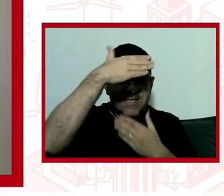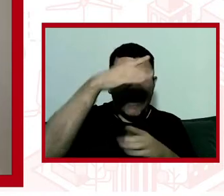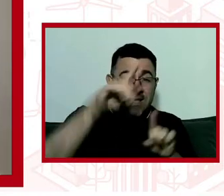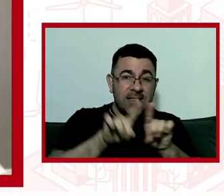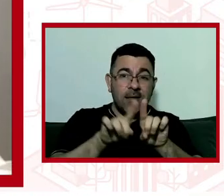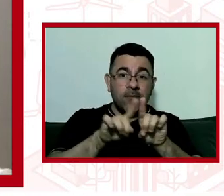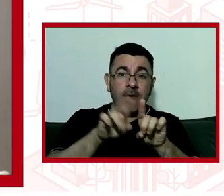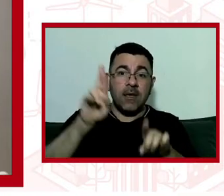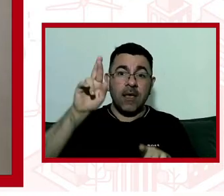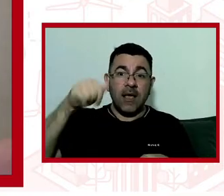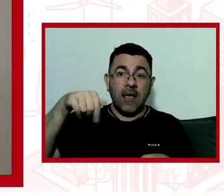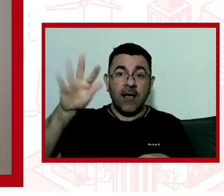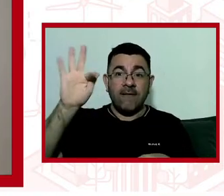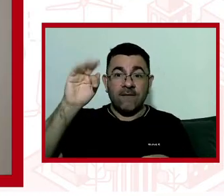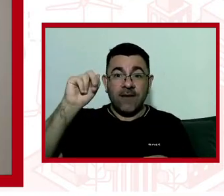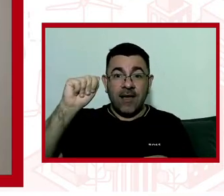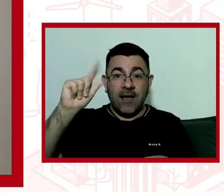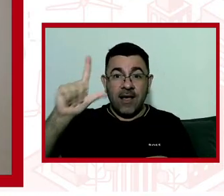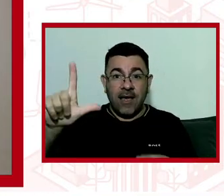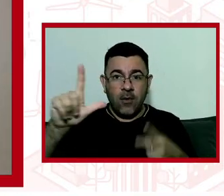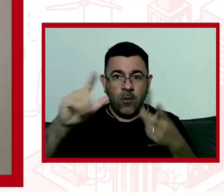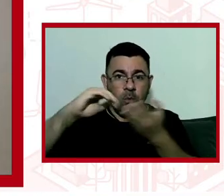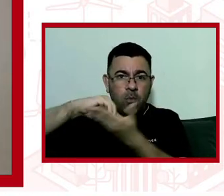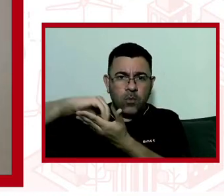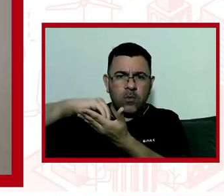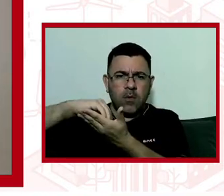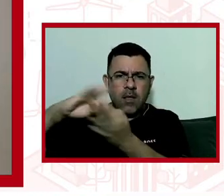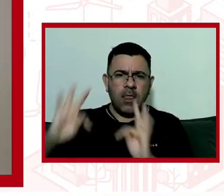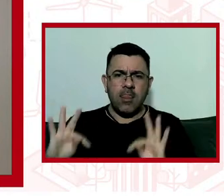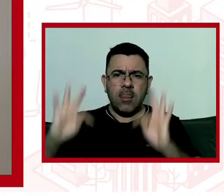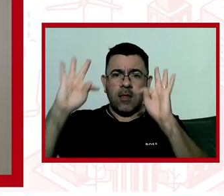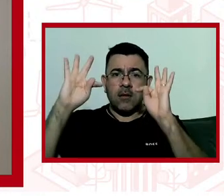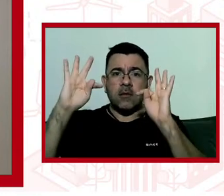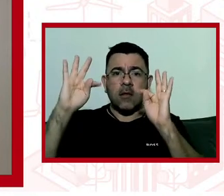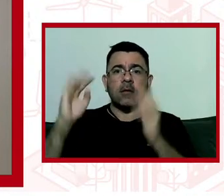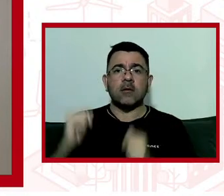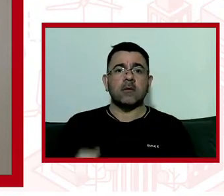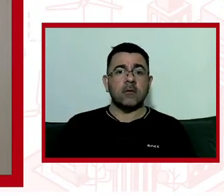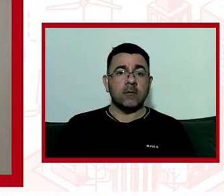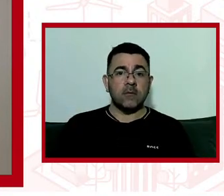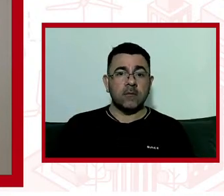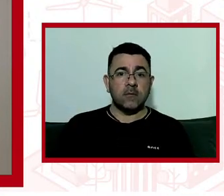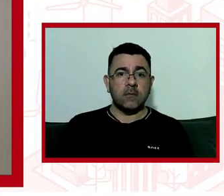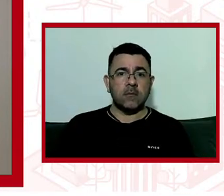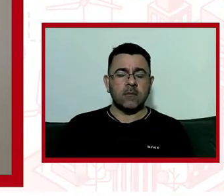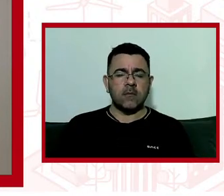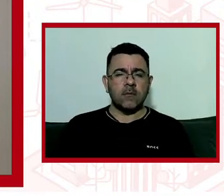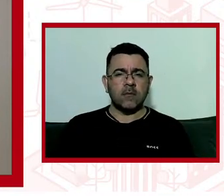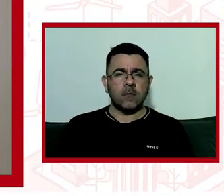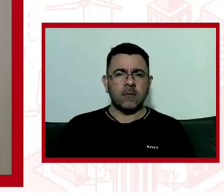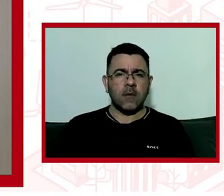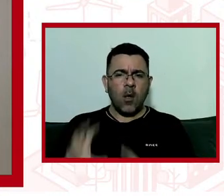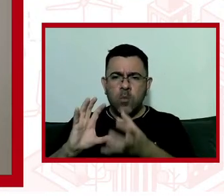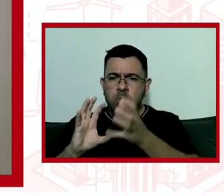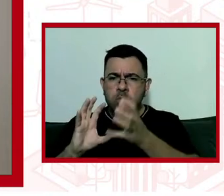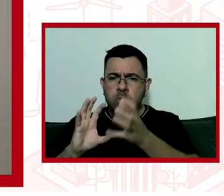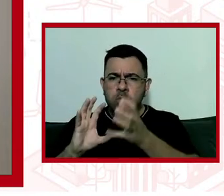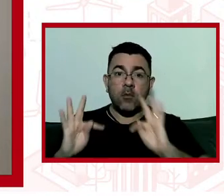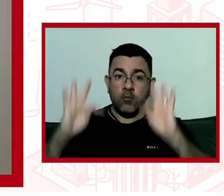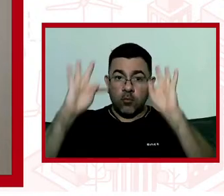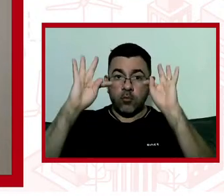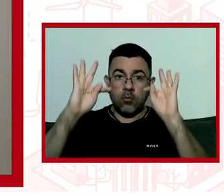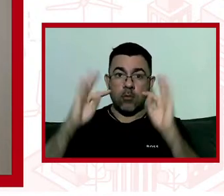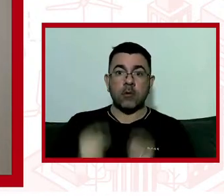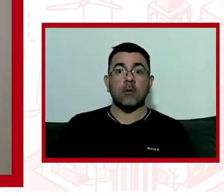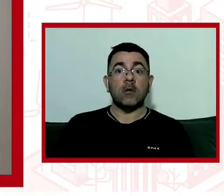Figueiredo que é o nosso secretário de ciência e tecnologia transformação digital eh e dizer a vocês que